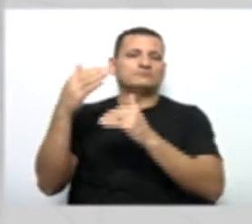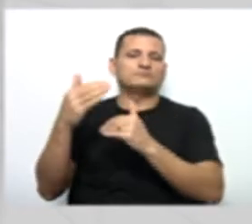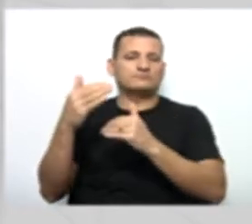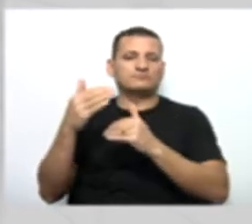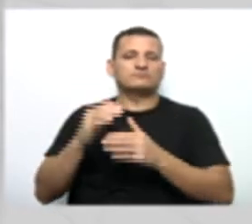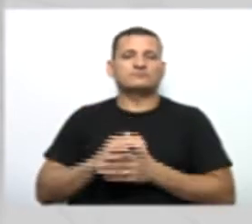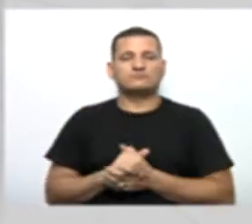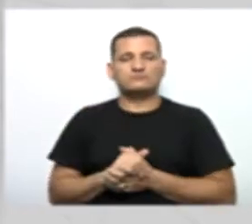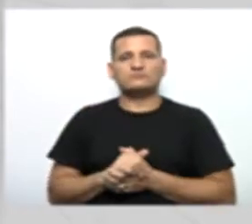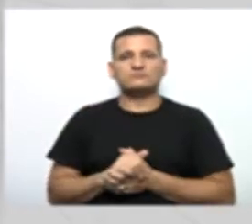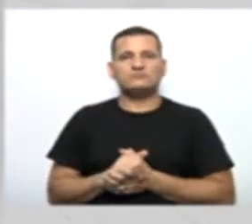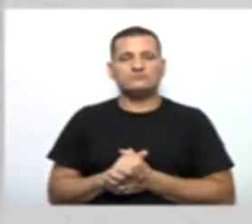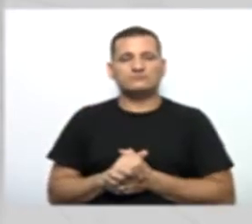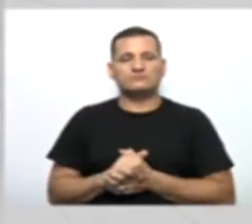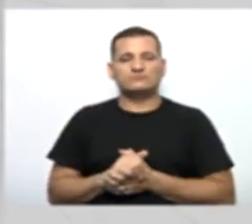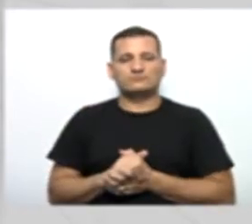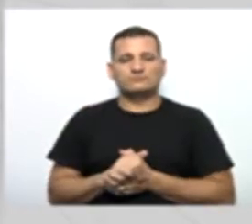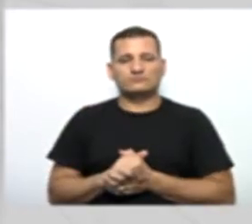qualquer custo.